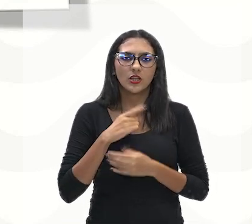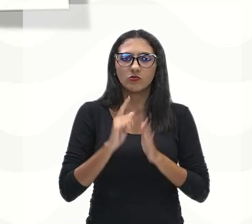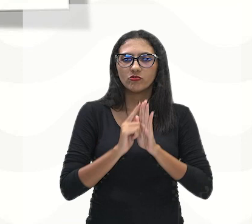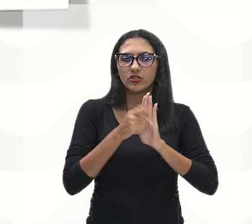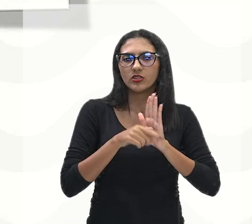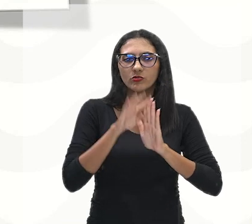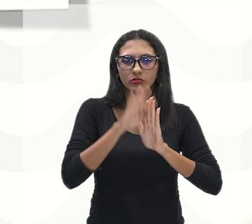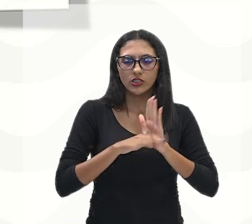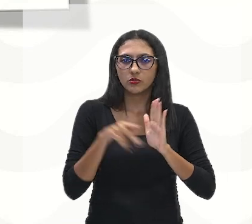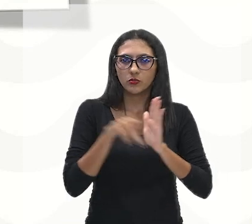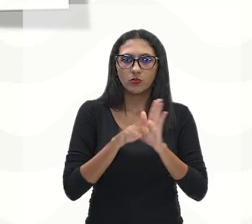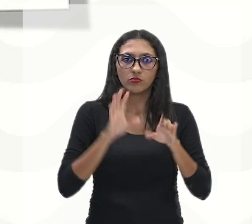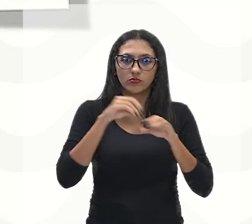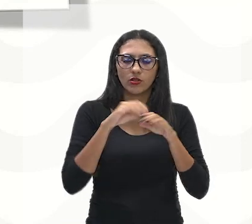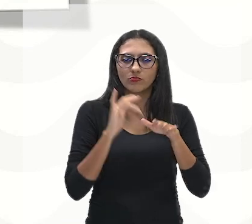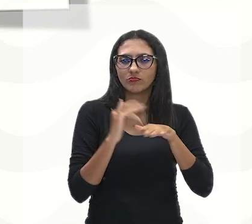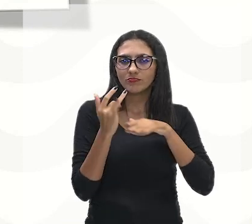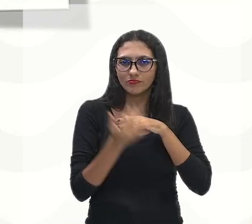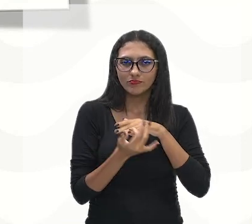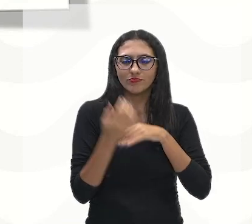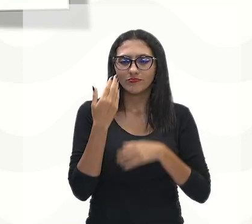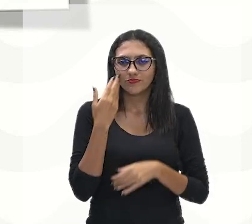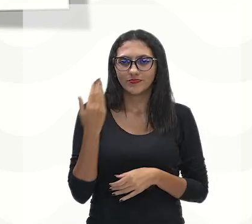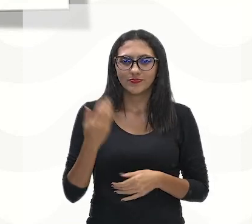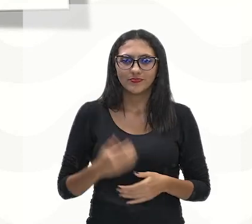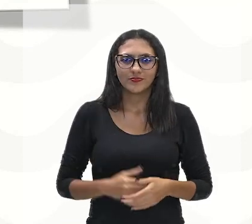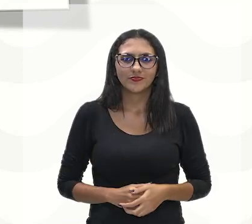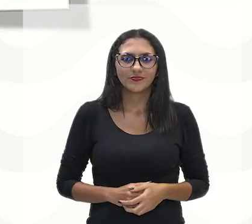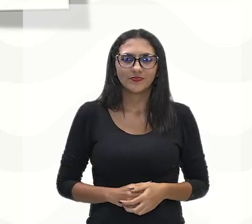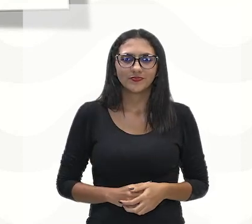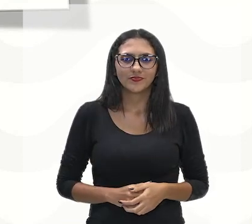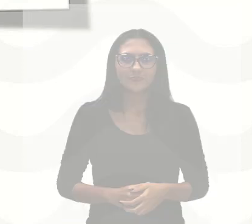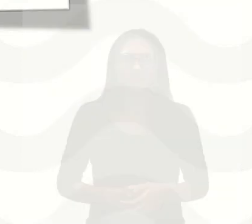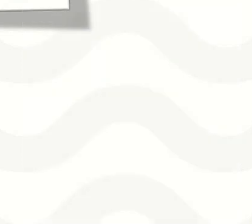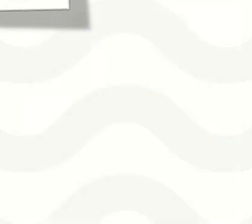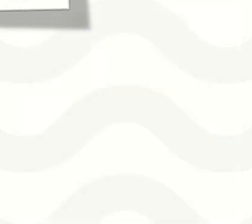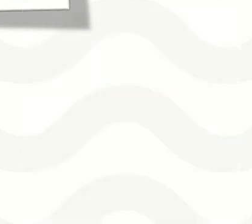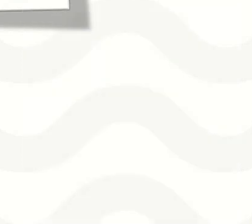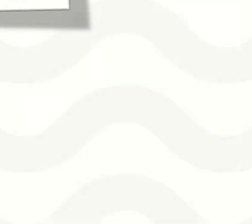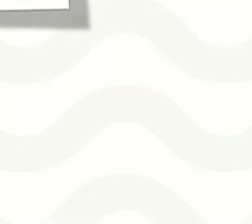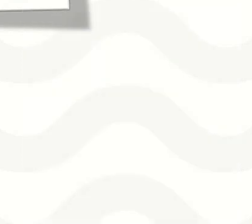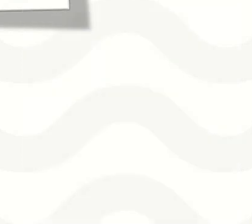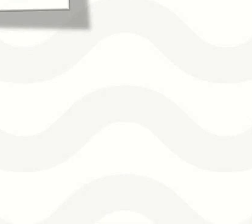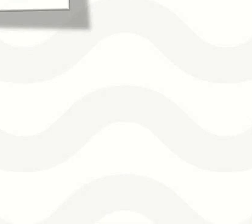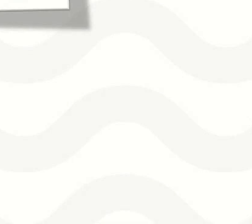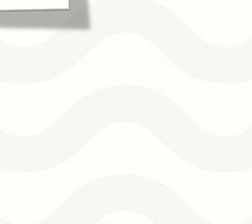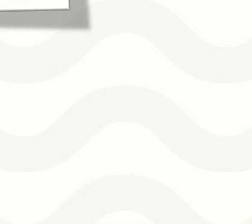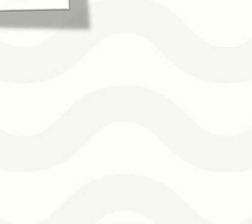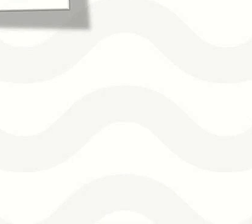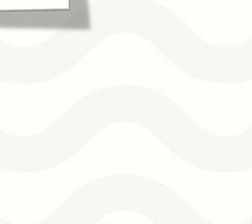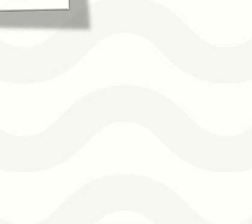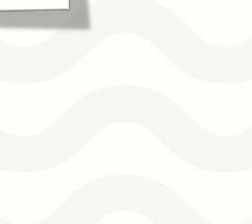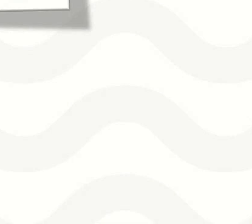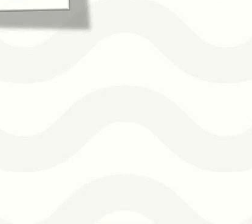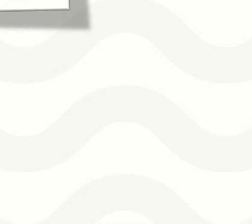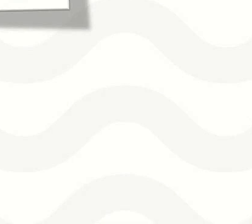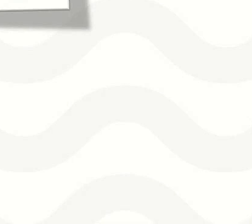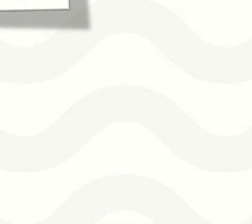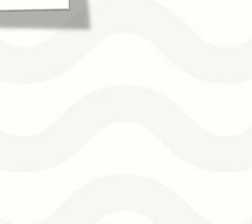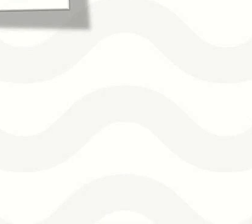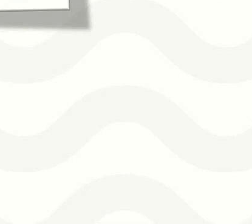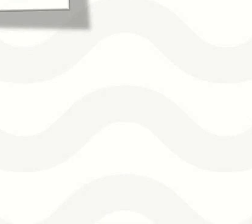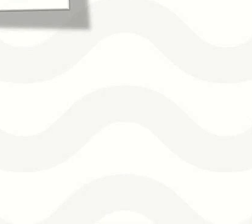digital. Então, vamos ver aqui as nossas opções, né? Letter